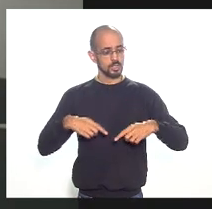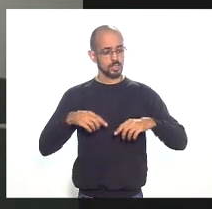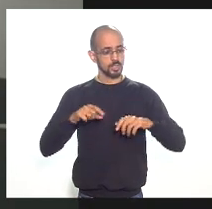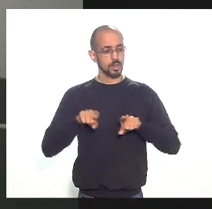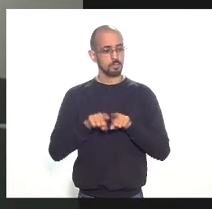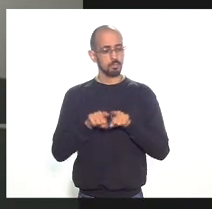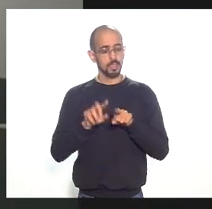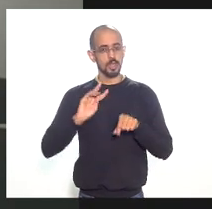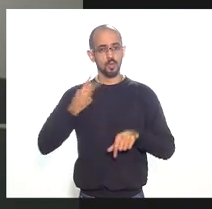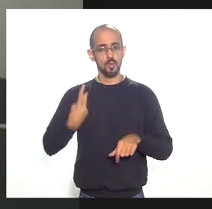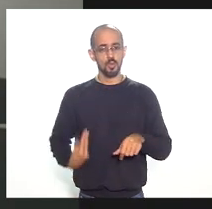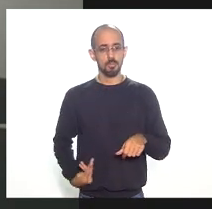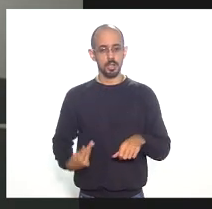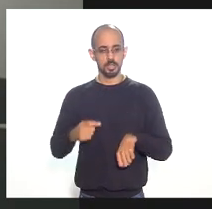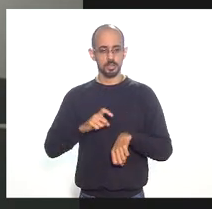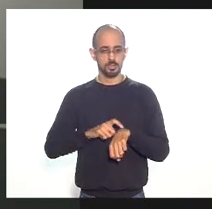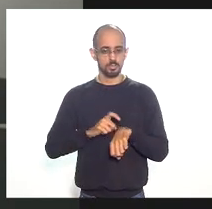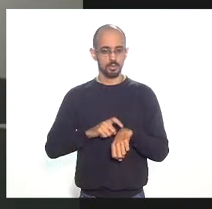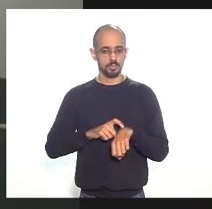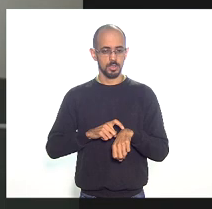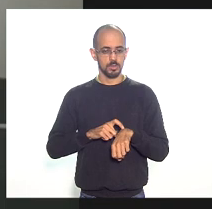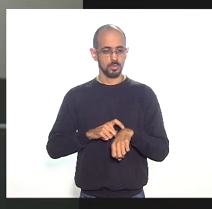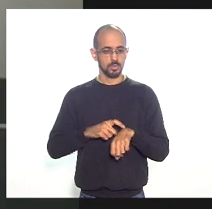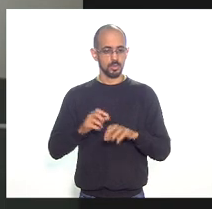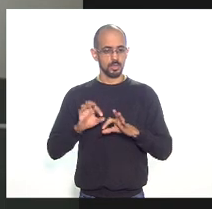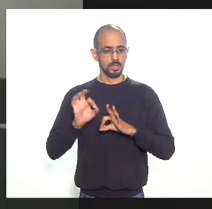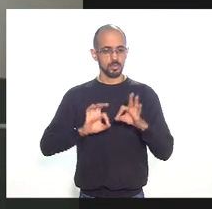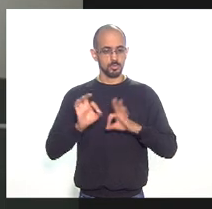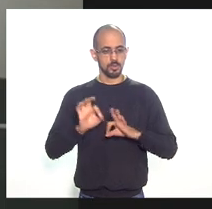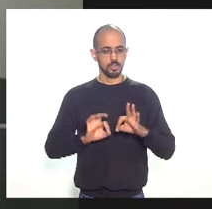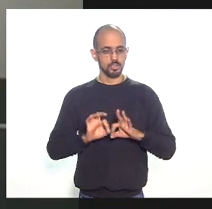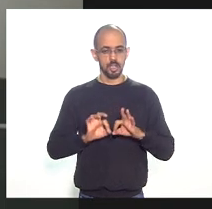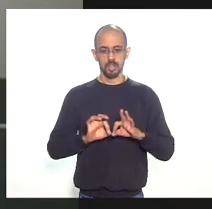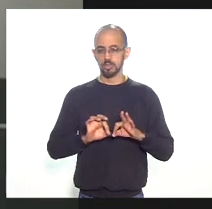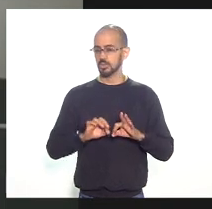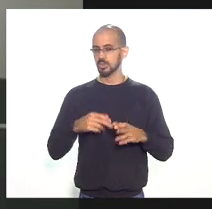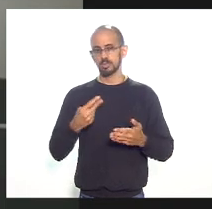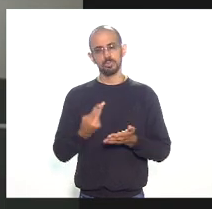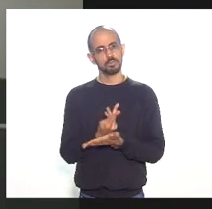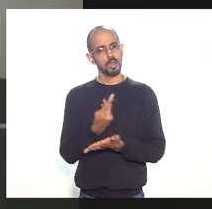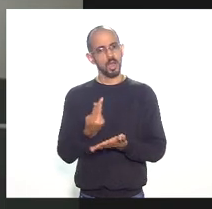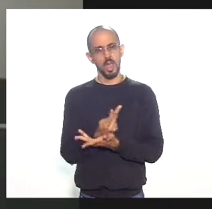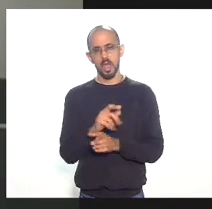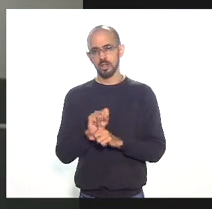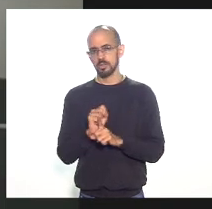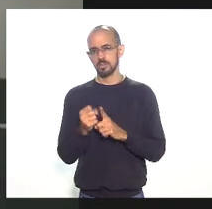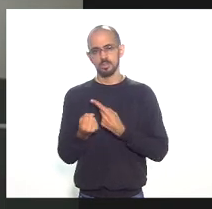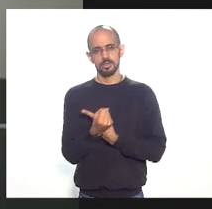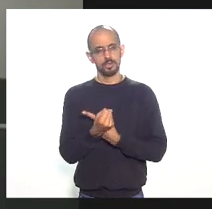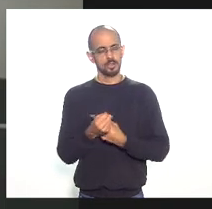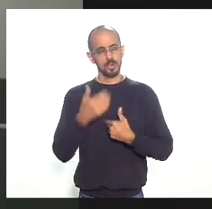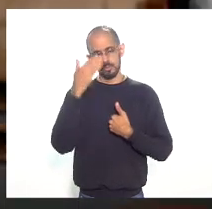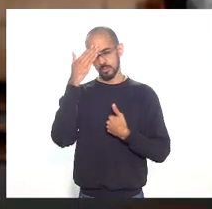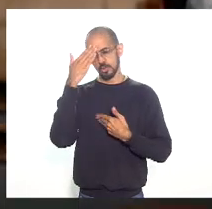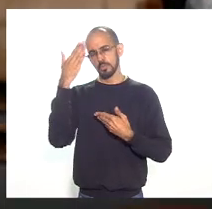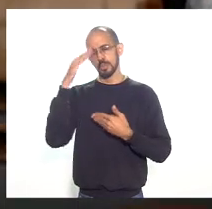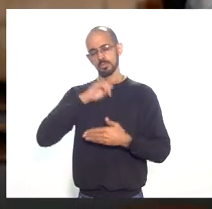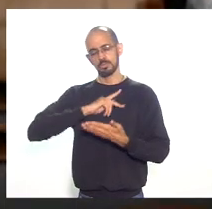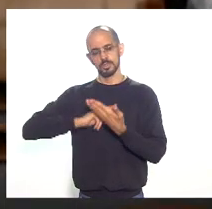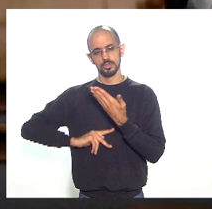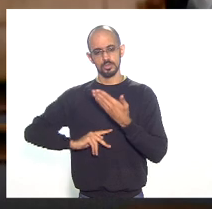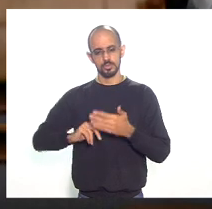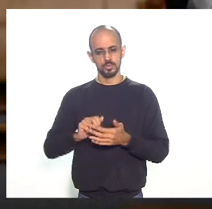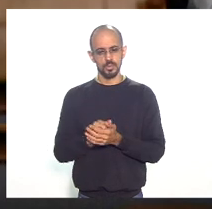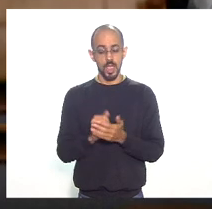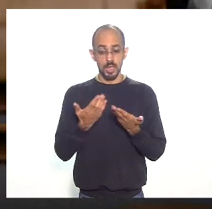humana nesse momento. Esse projeto é um assíntio na nossa sociedade. Muito obrigada, senhor presidente. Quero,